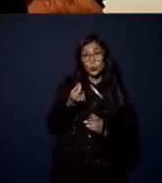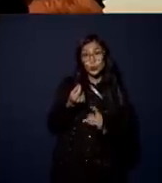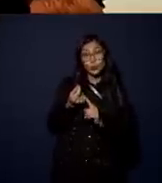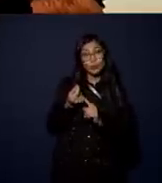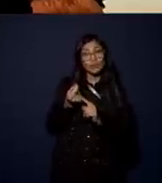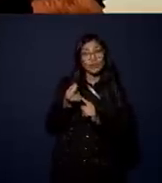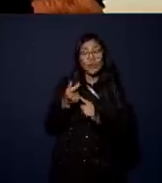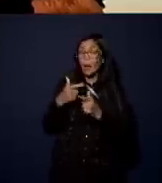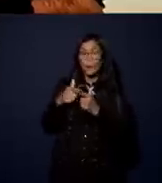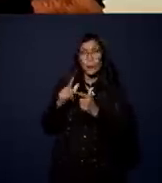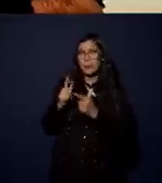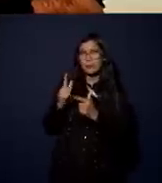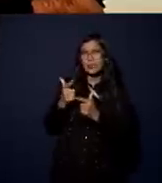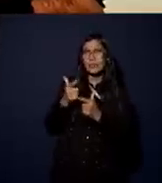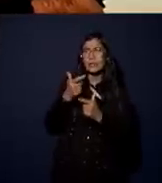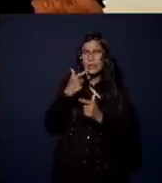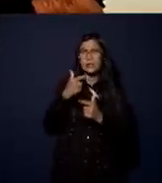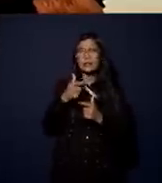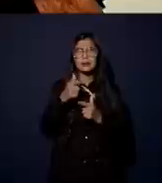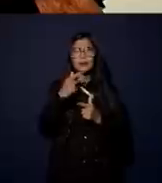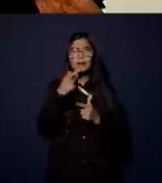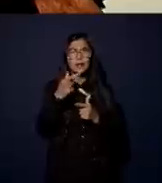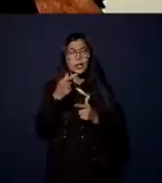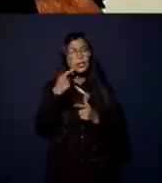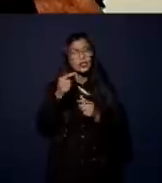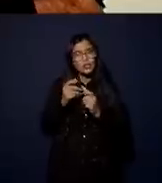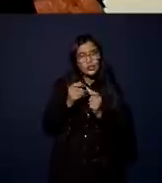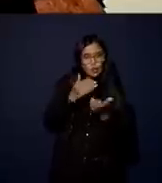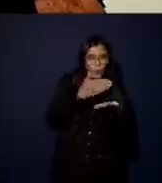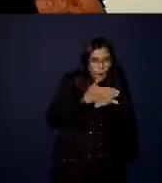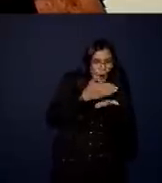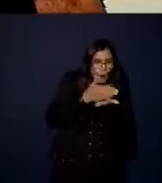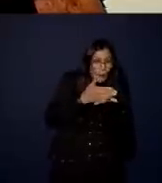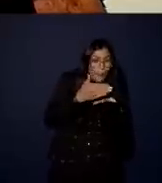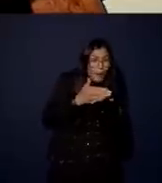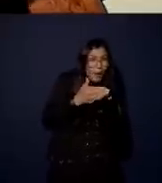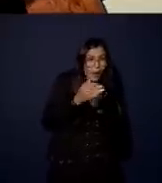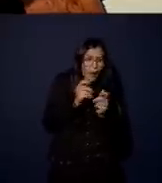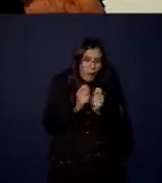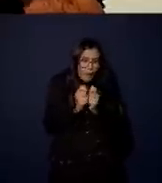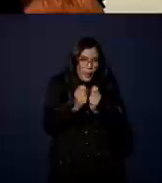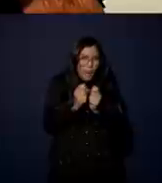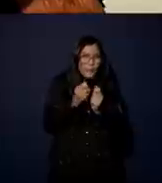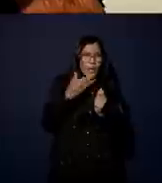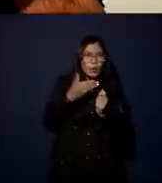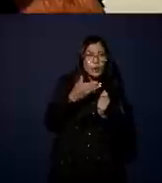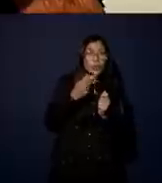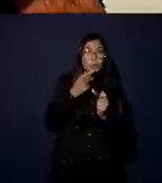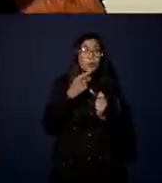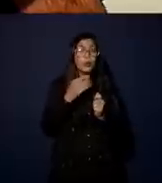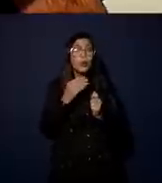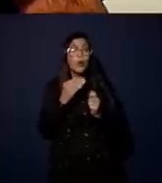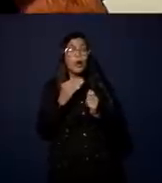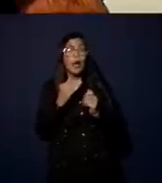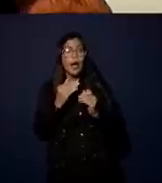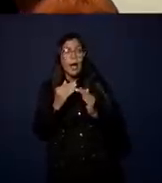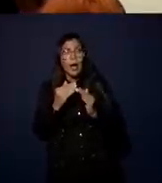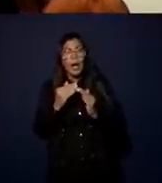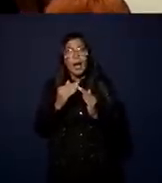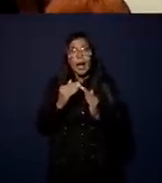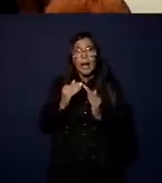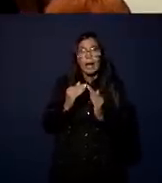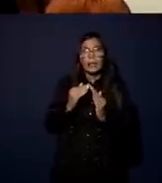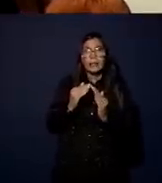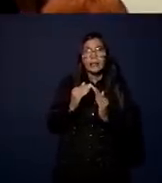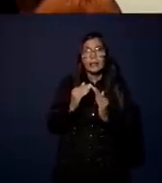o problema então é ser uma especialidade de encaixar a parcela que cabe no bolso consumidor A Casas Bahia faz isso há mais de 50 anos